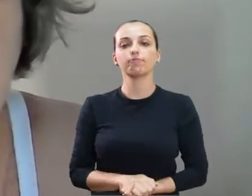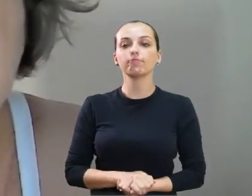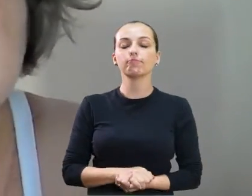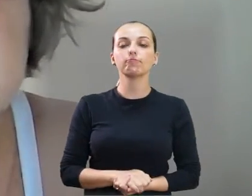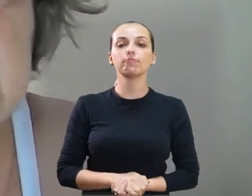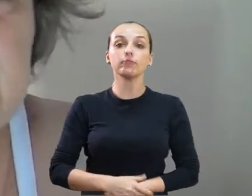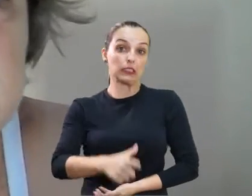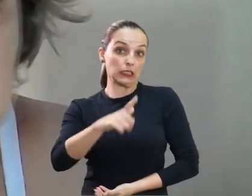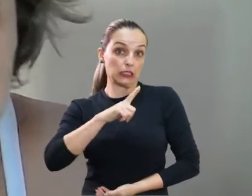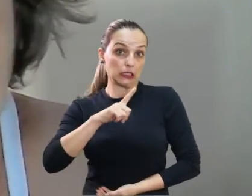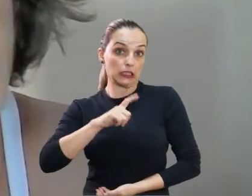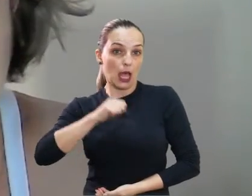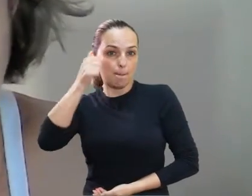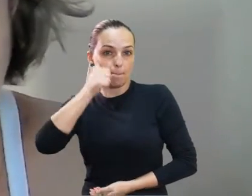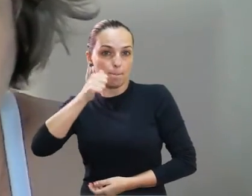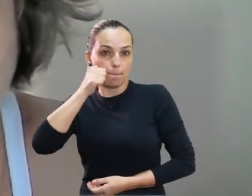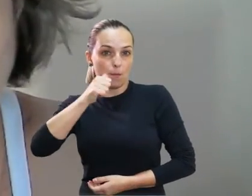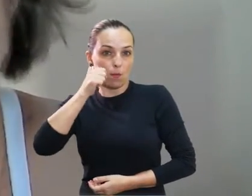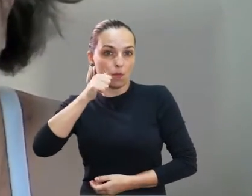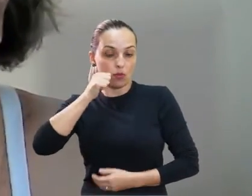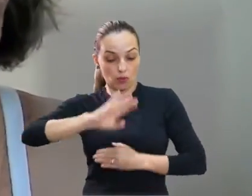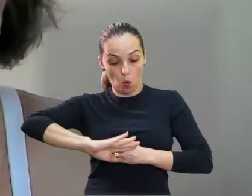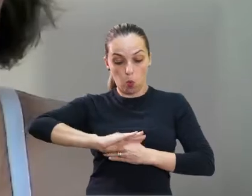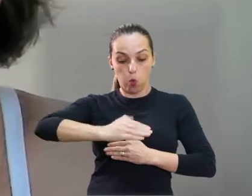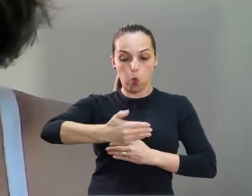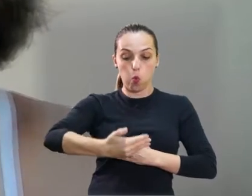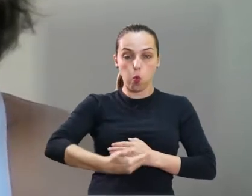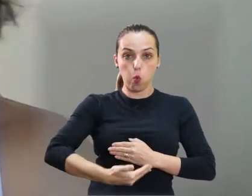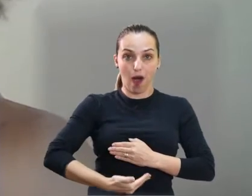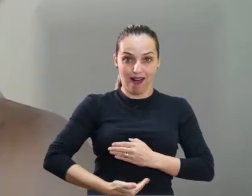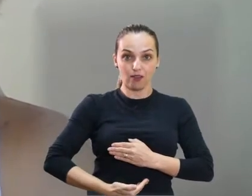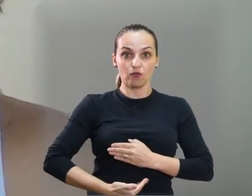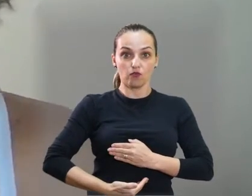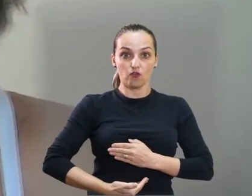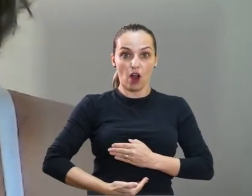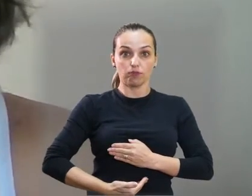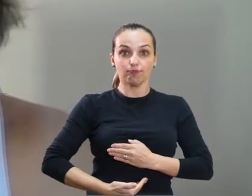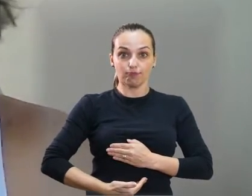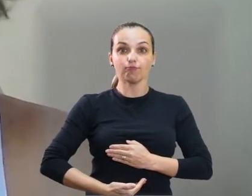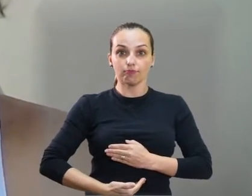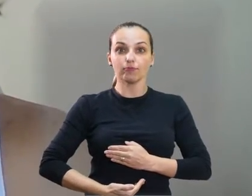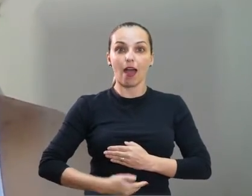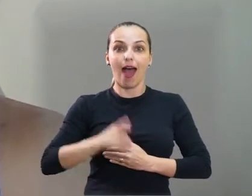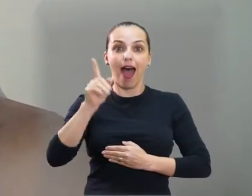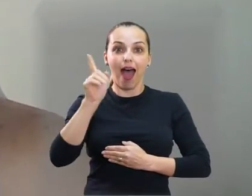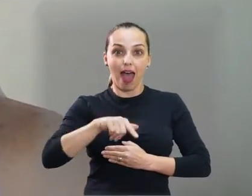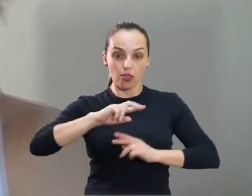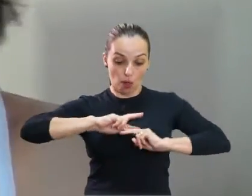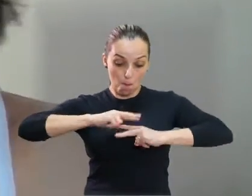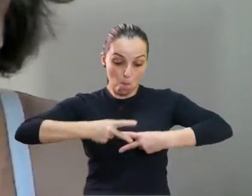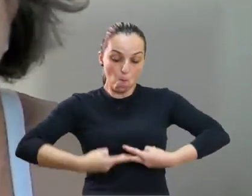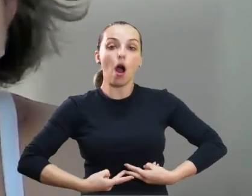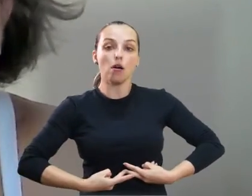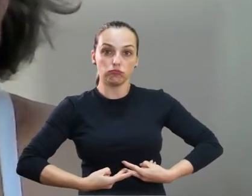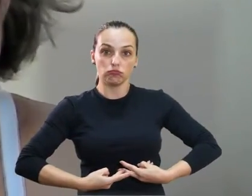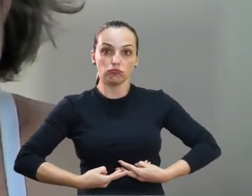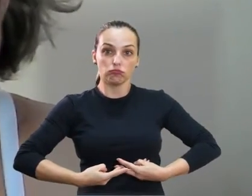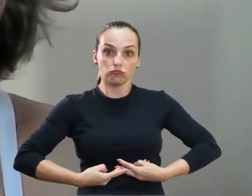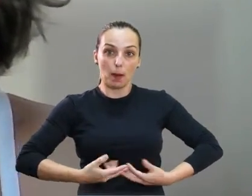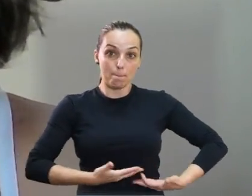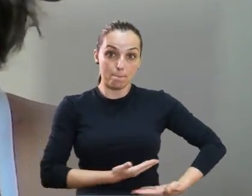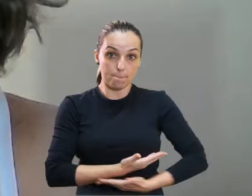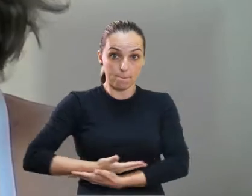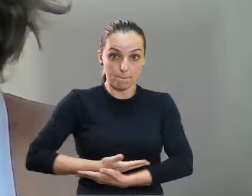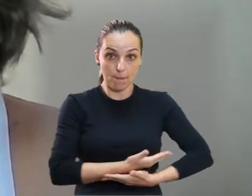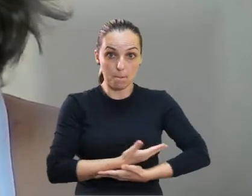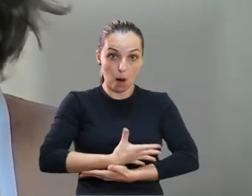continua, a transmissão vertical, que é a transmissão de uma gestante para o seu concepto, o